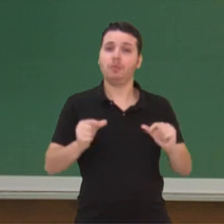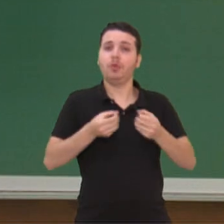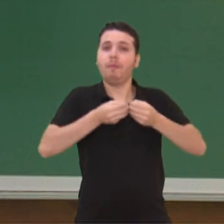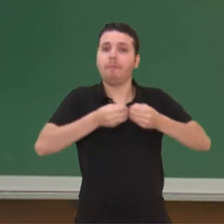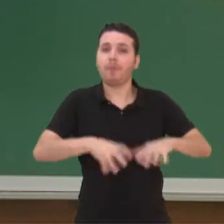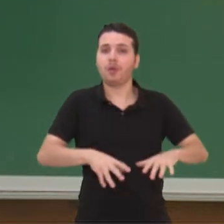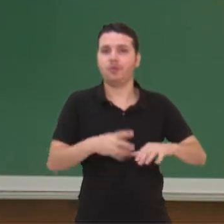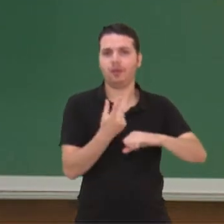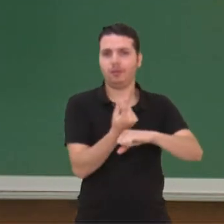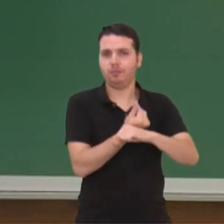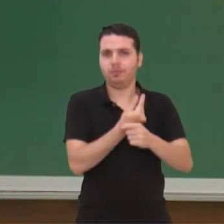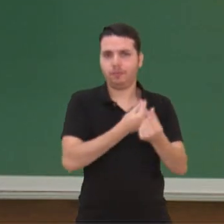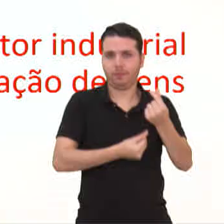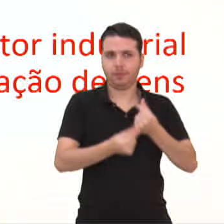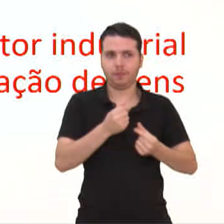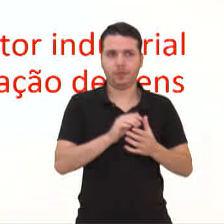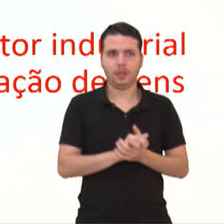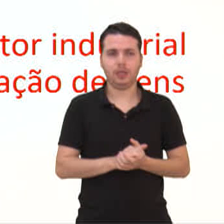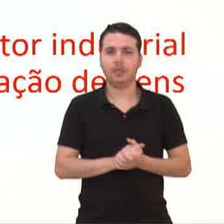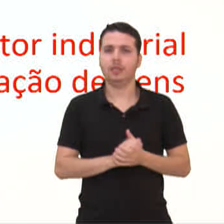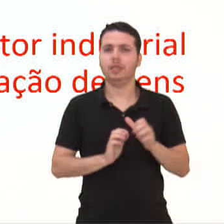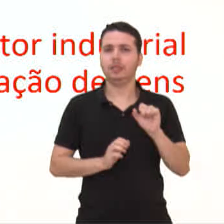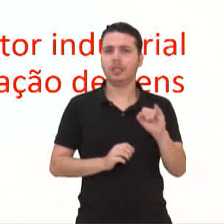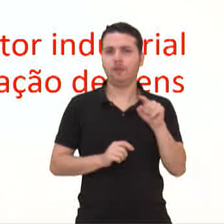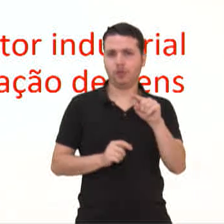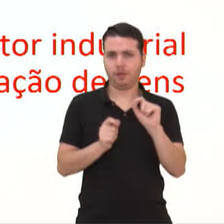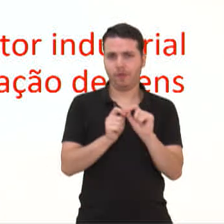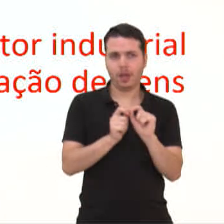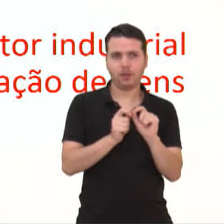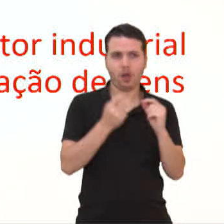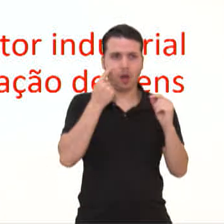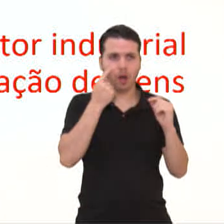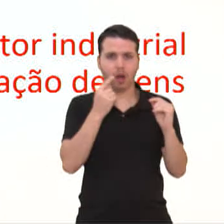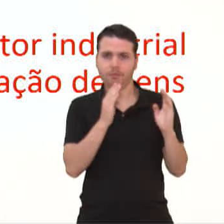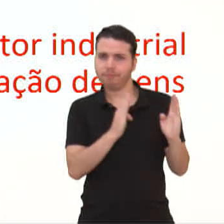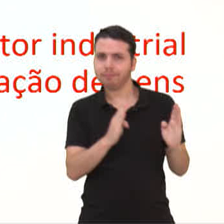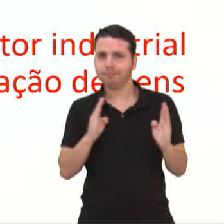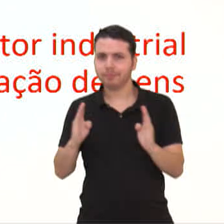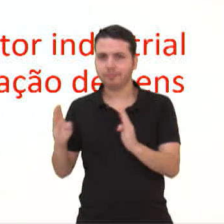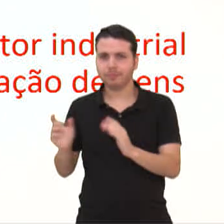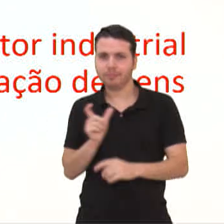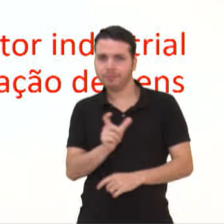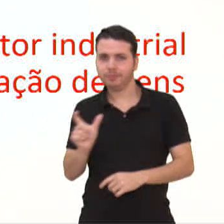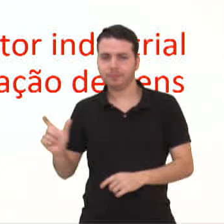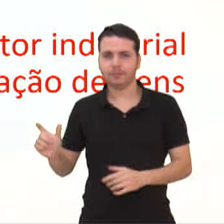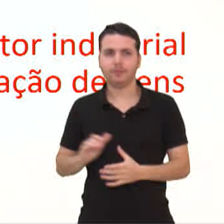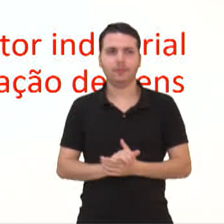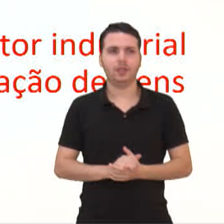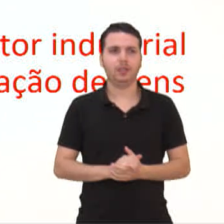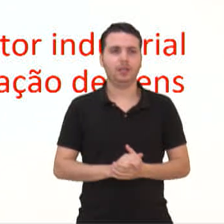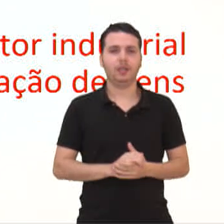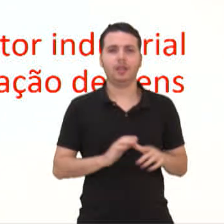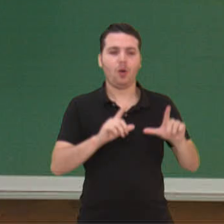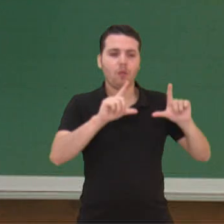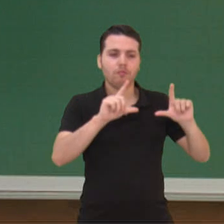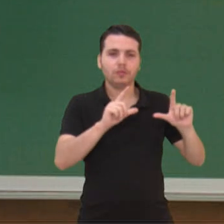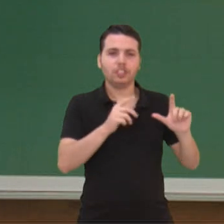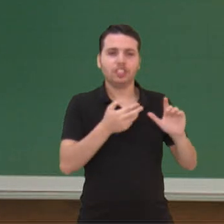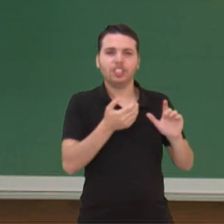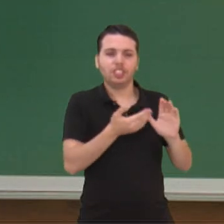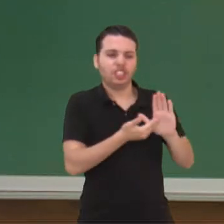econômicos. Então, se você colocou alguma dessas ou outras, também nós podemos pensar, olha lá, a desregulamentação da